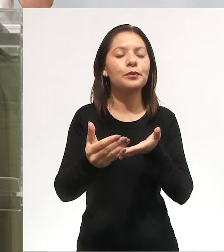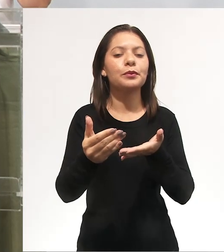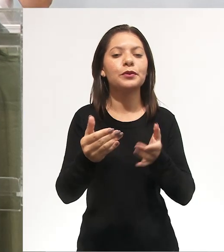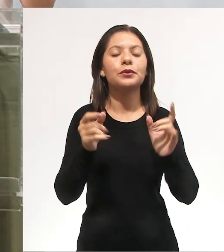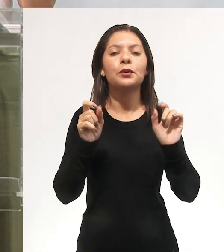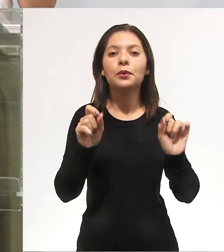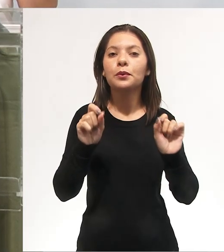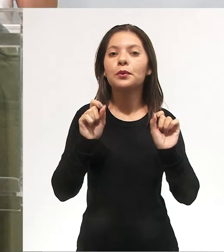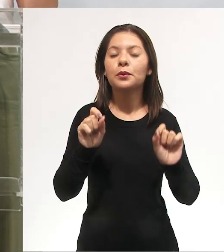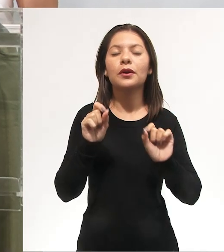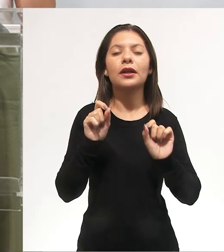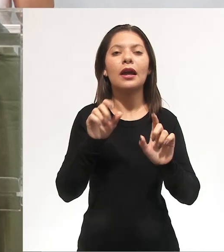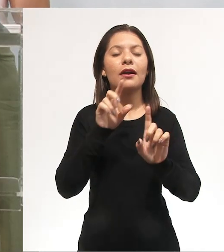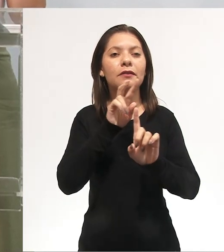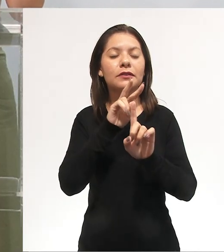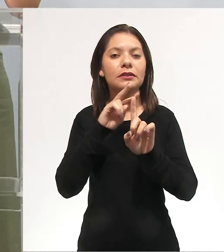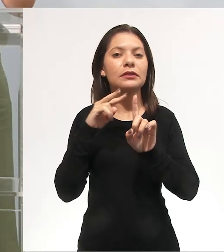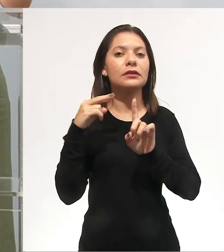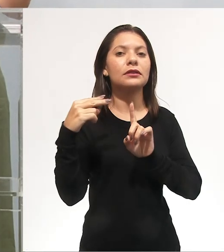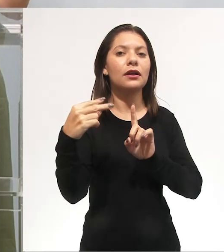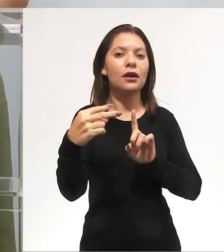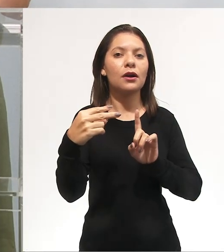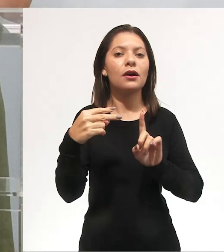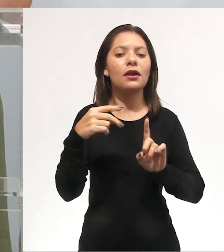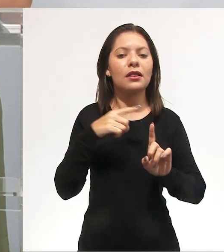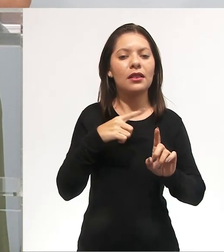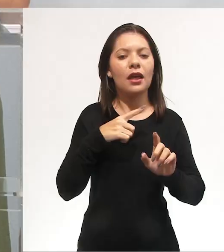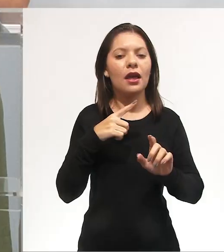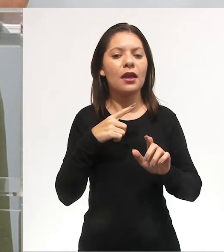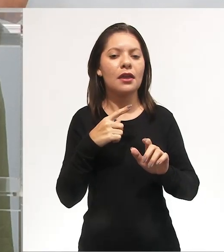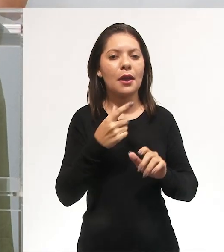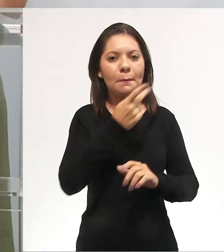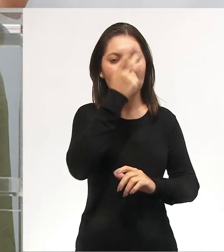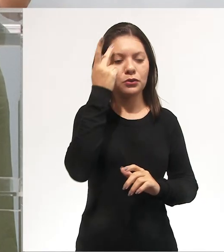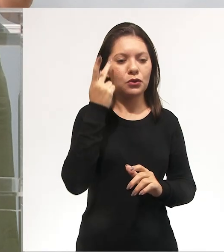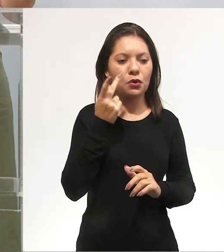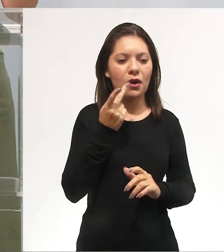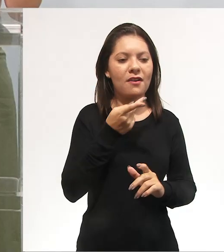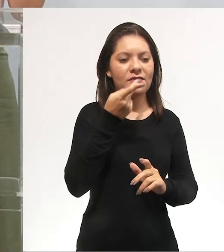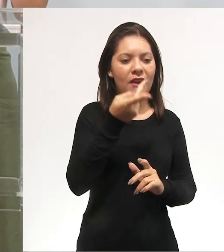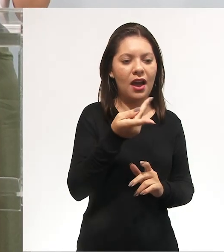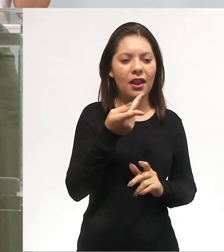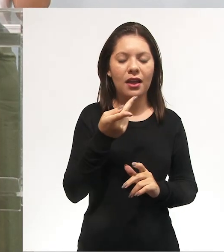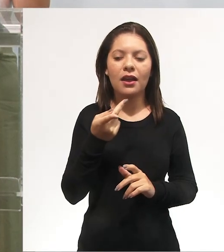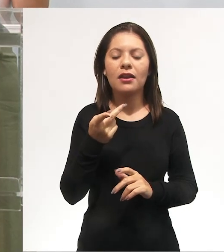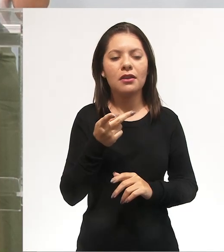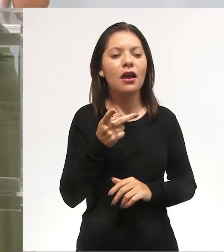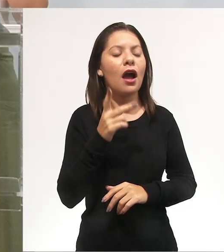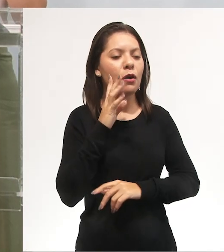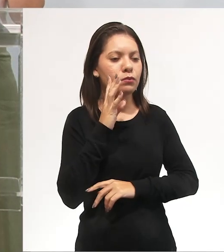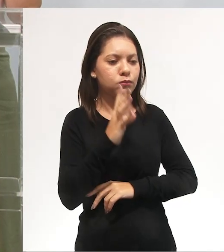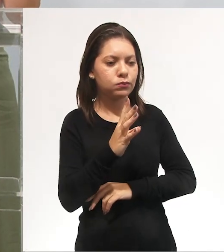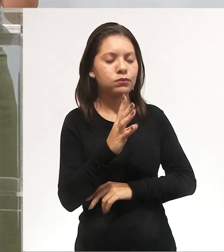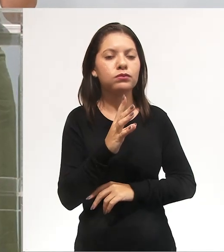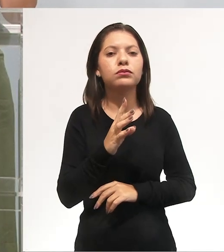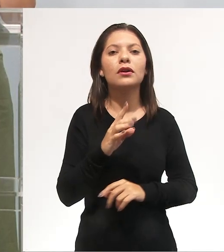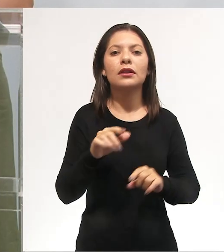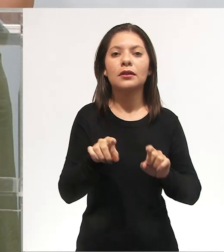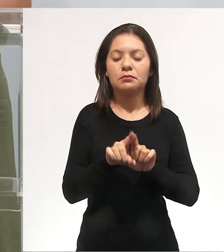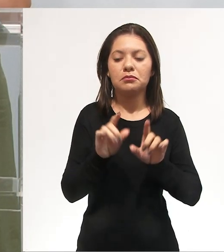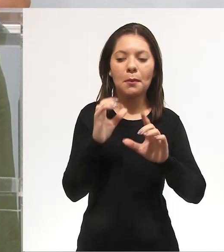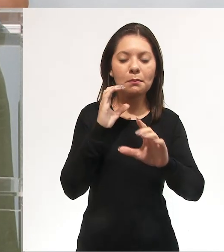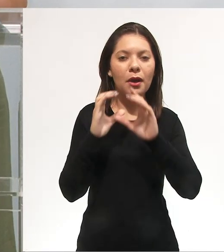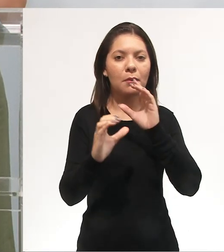nessa visão de que tem um emissor e um receptor e que o código linguístico, né, é feito para